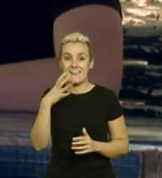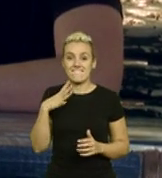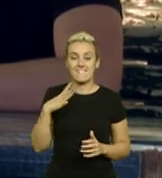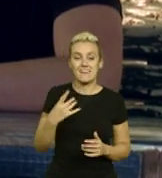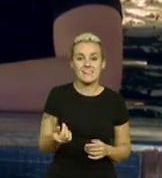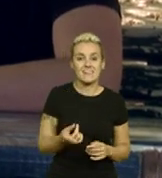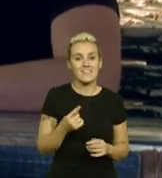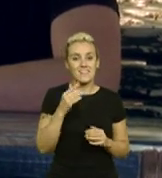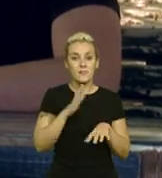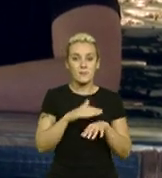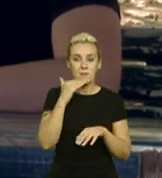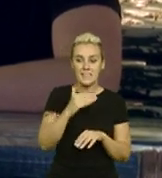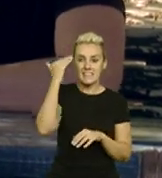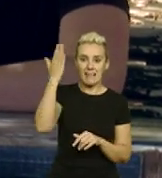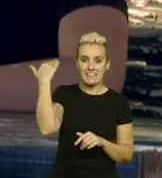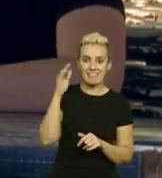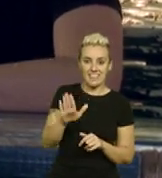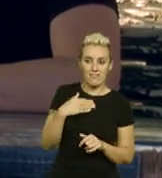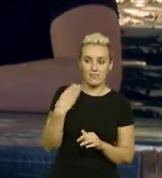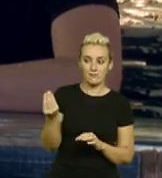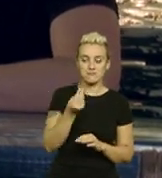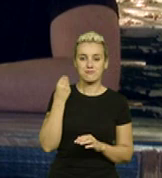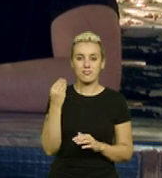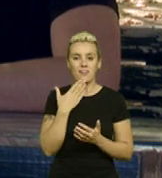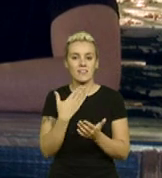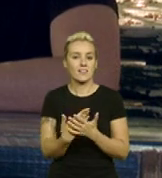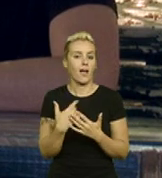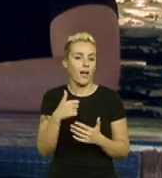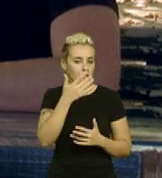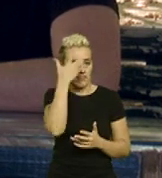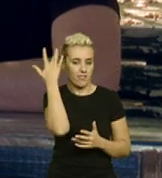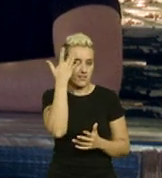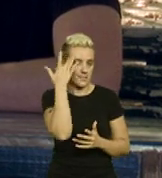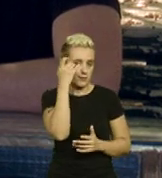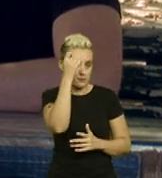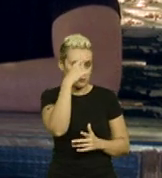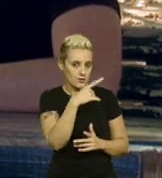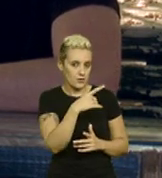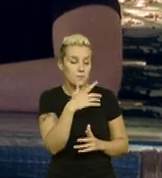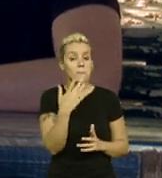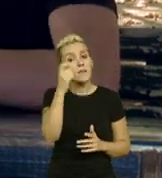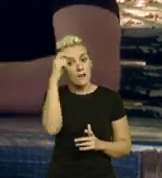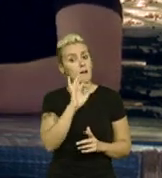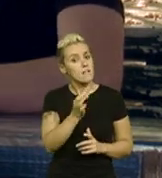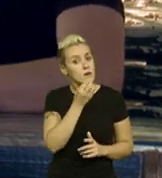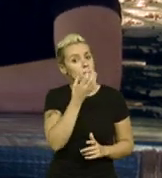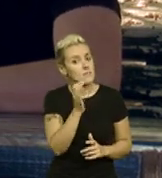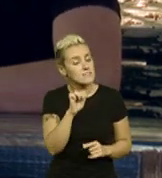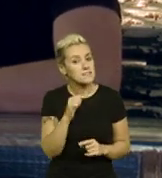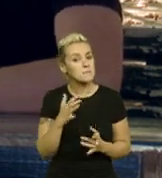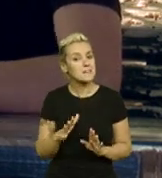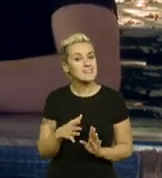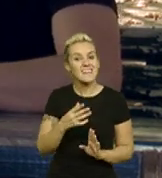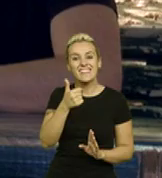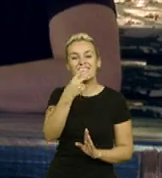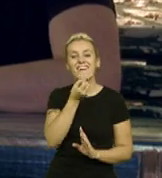gente aquela faixa a faixa etária que eu passei aqui é porque fico em histórias que começa a ser contadas mas que